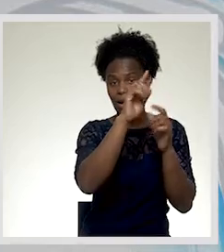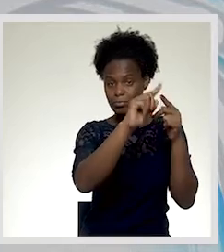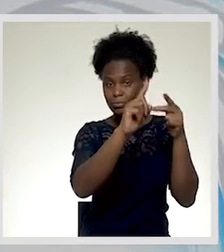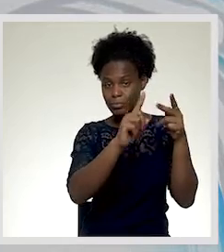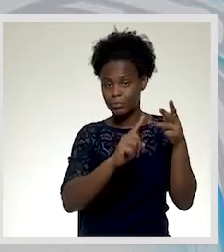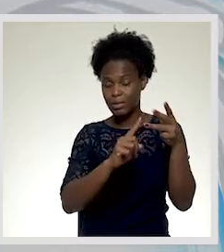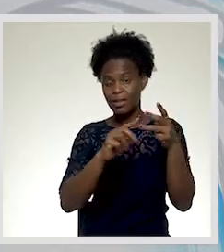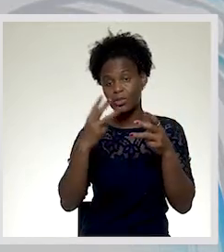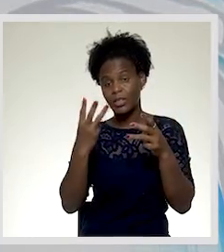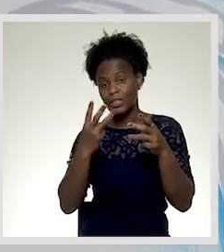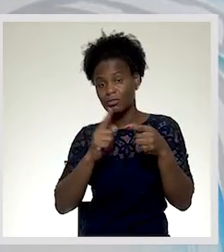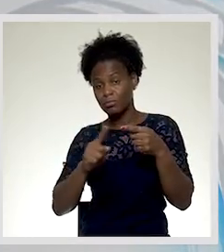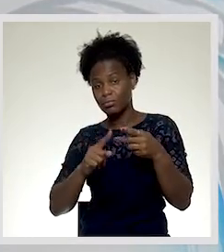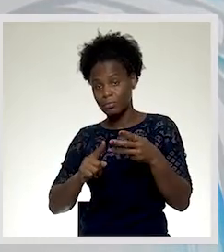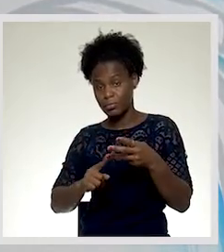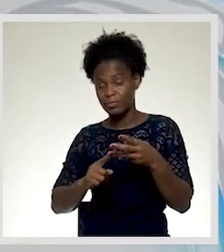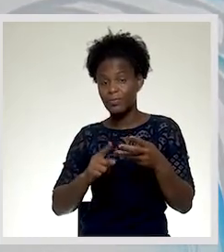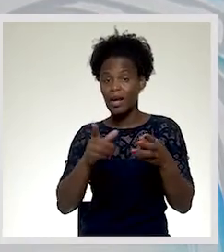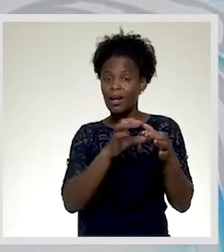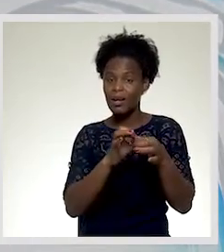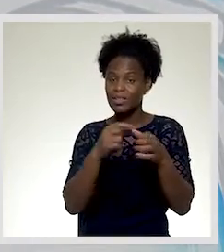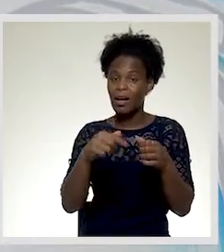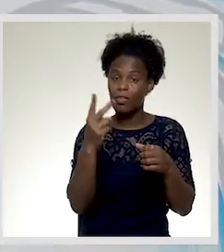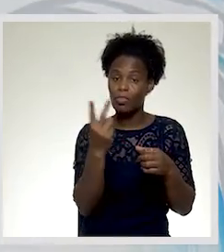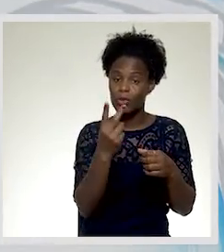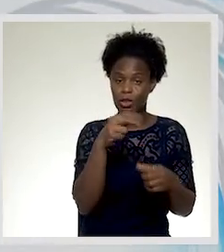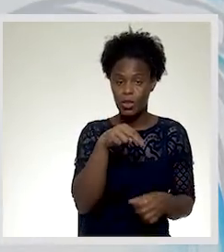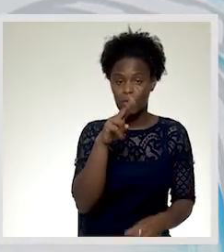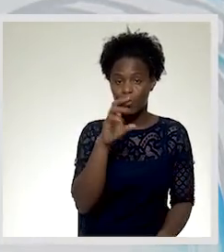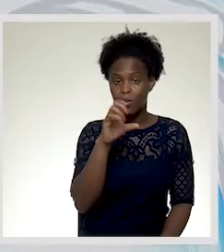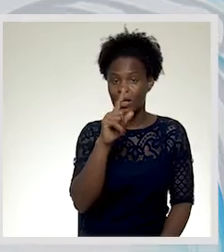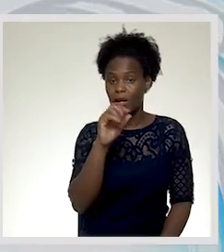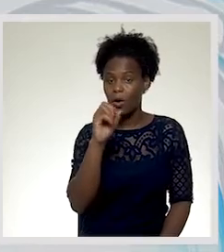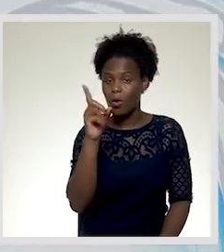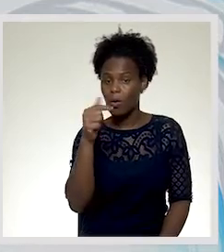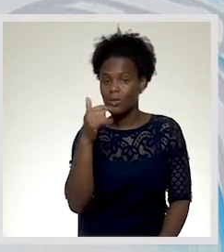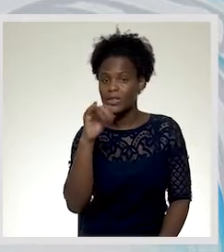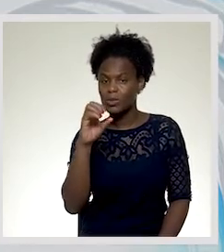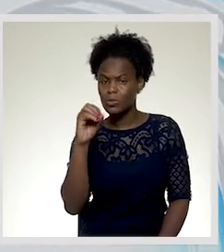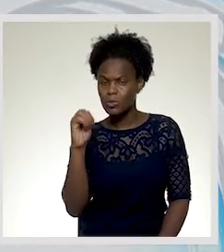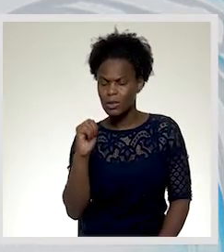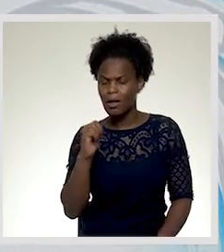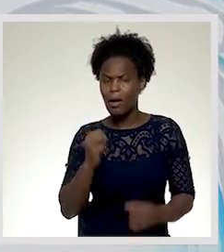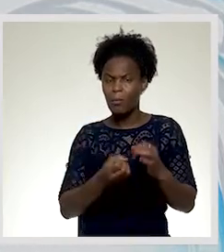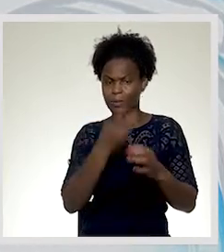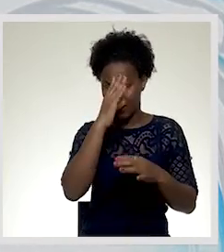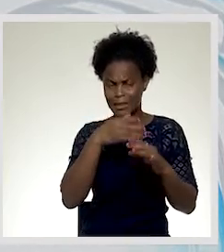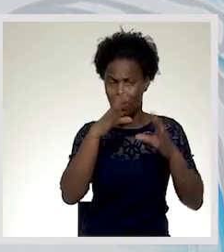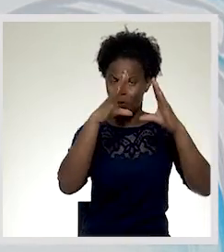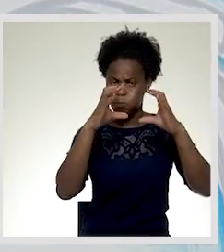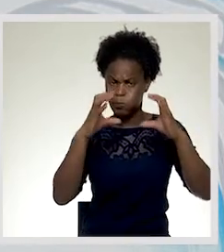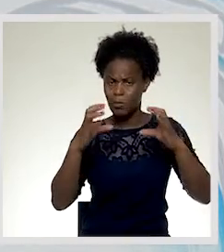3 linha. No entanto, a ligação que se estabelece entre os dois nucleótidos é uma ligação que ocorre através de